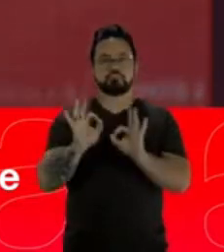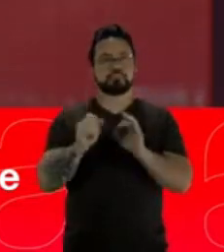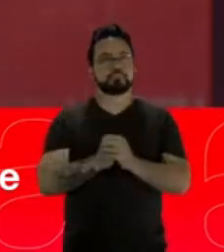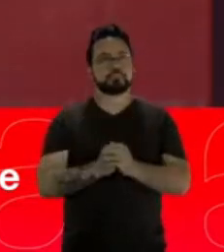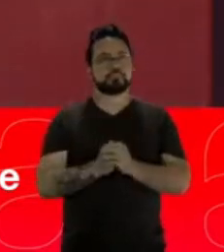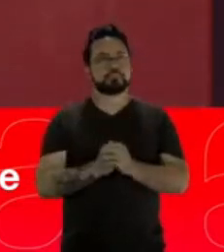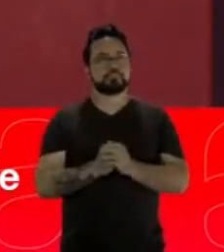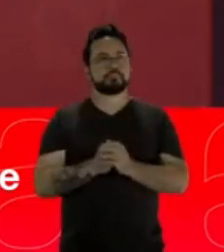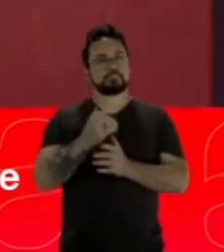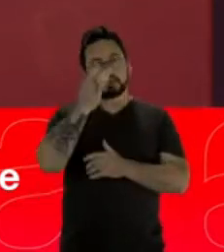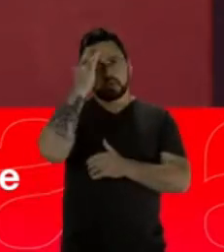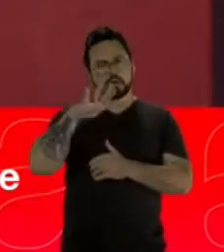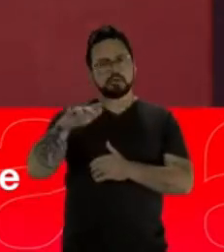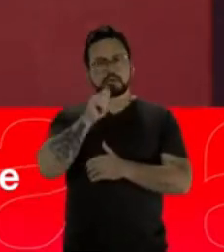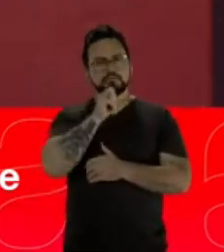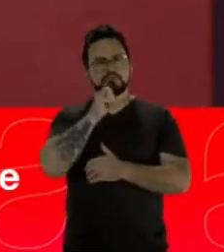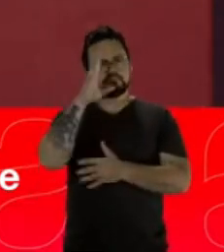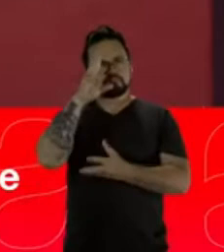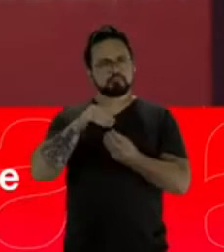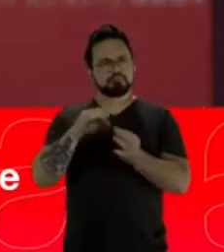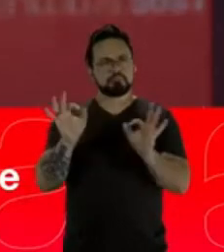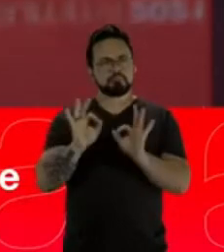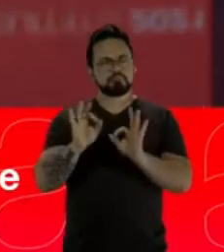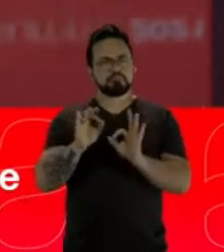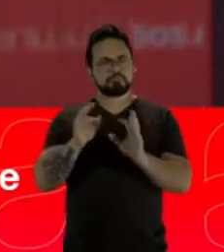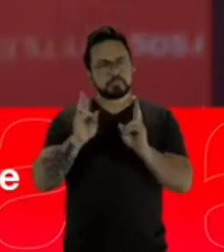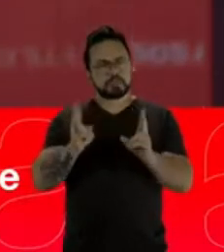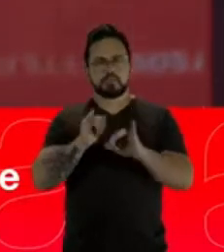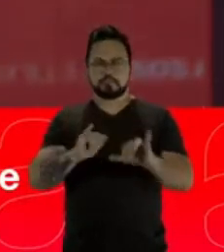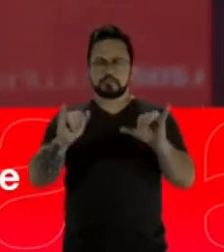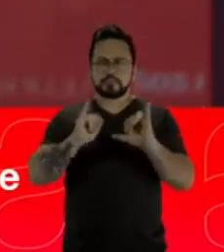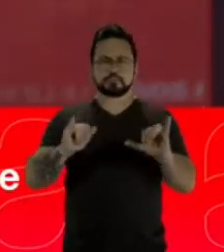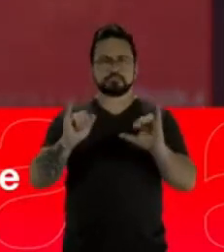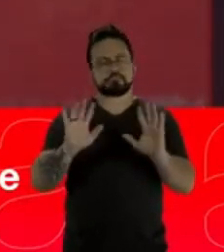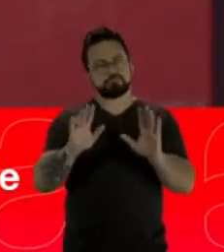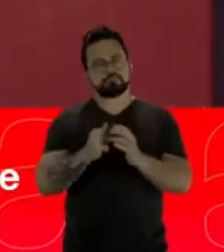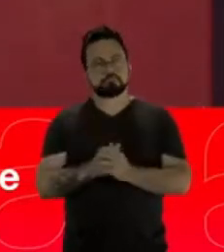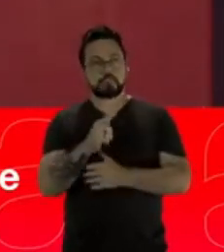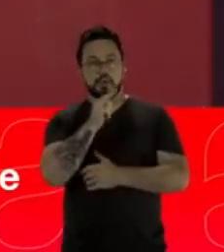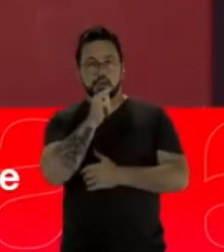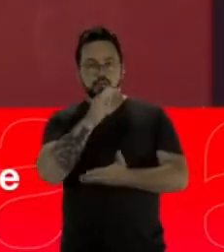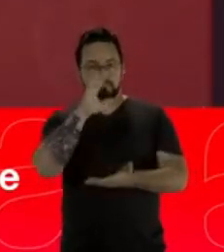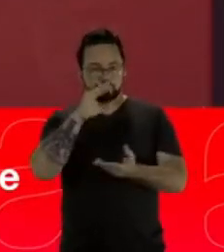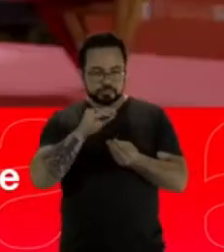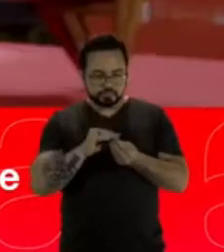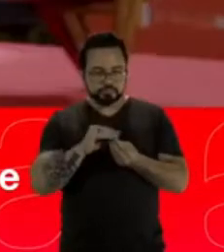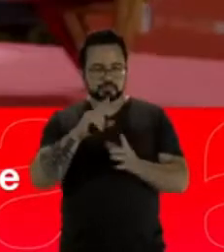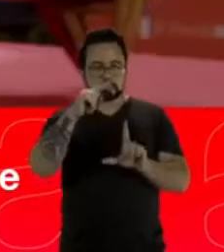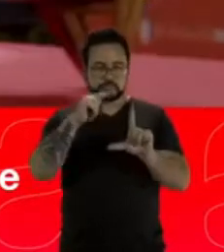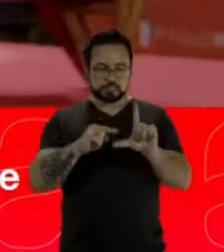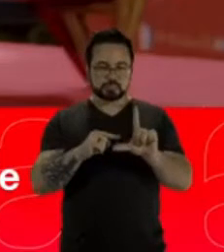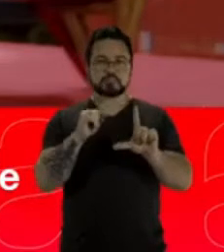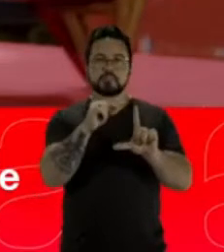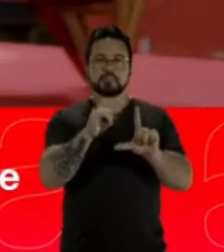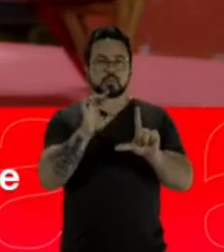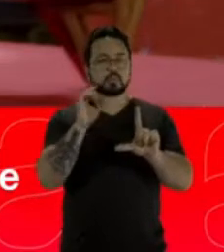eu não quero. Eu acho que as pessoas não entenderam, que a gente sempre fala que vai... Bom, bebi essa água até o fim, o que eu vou fazer com essa garrafa? Jogar